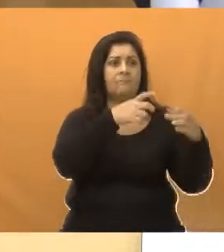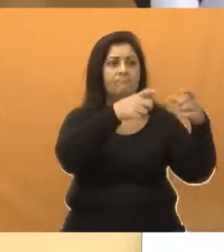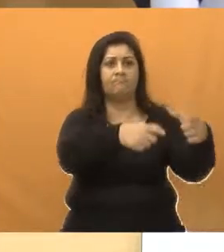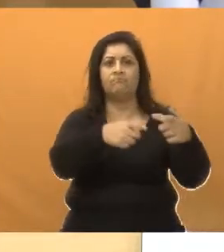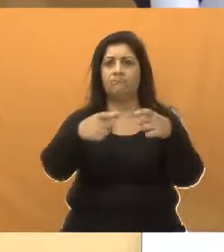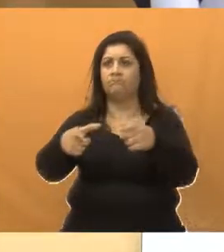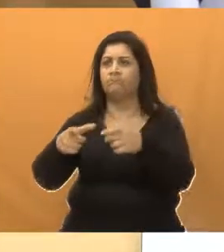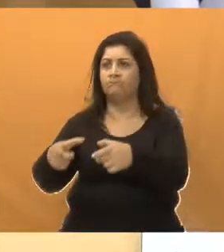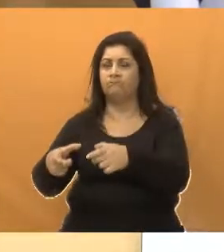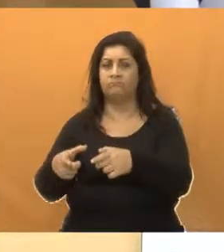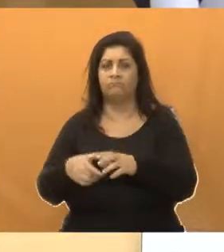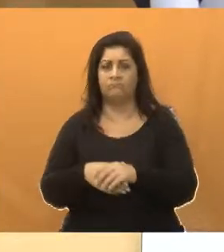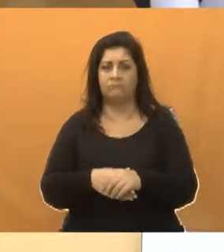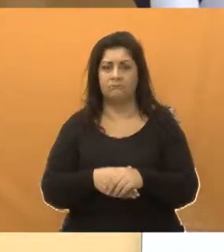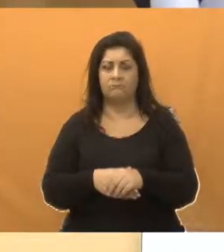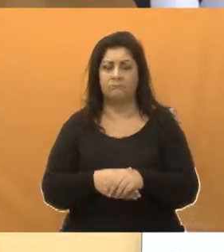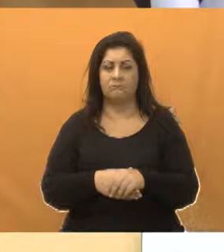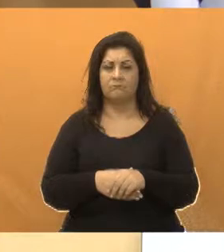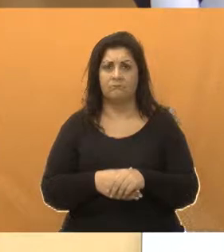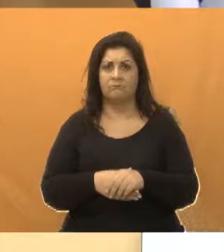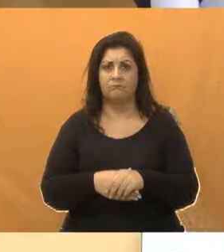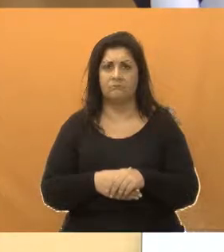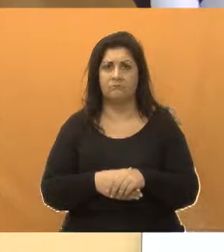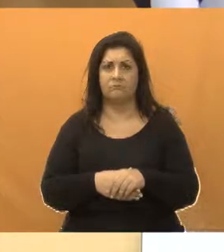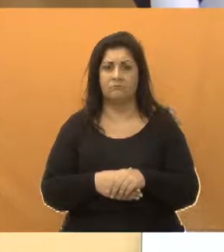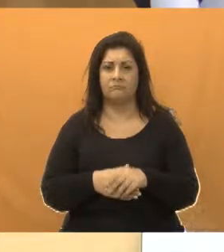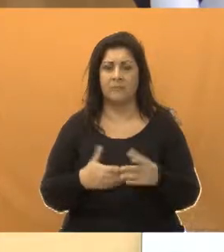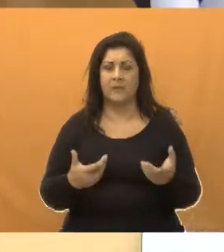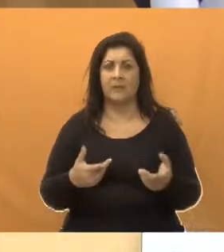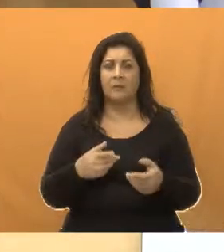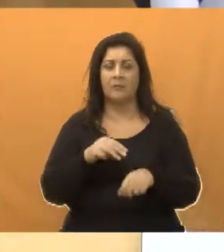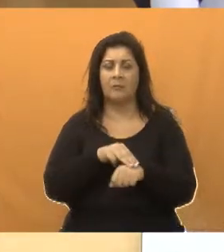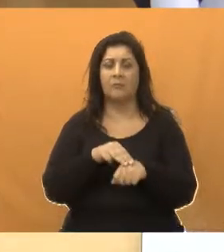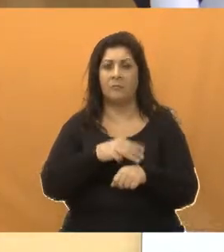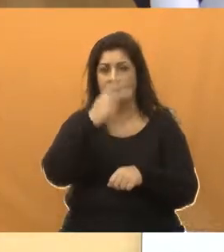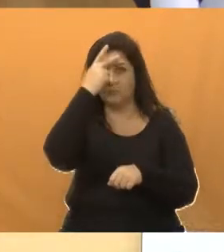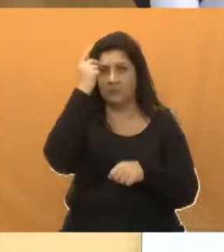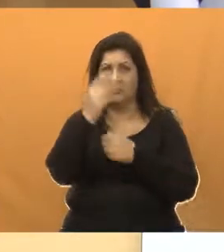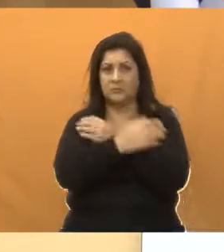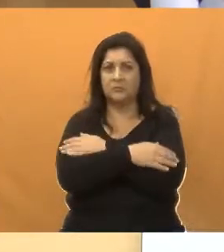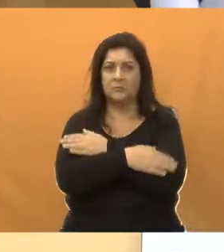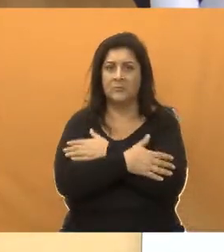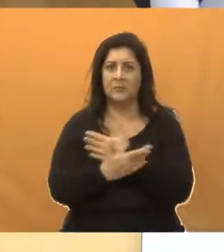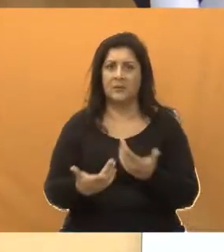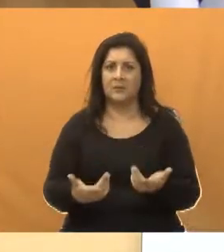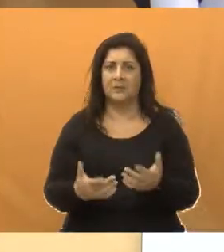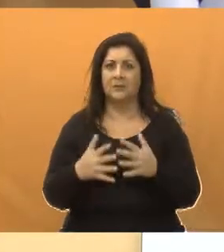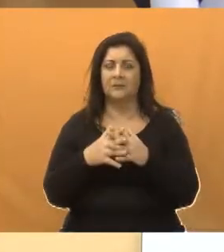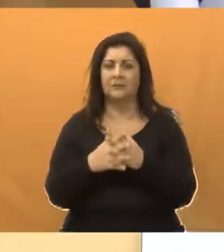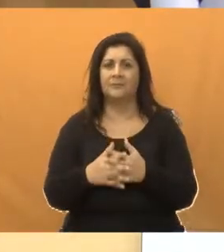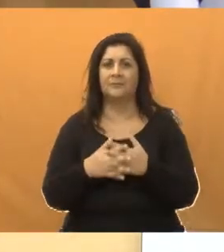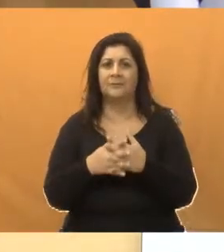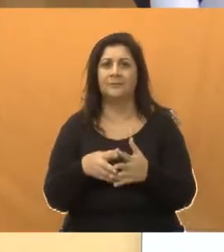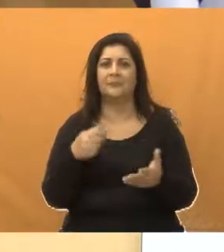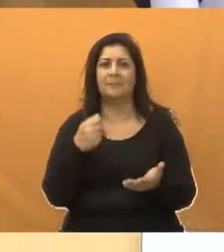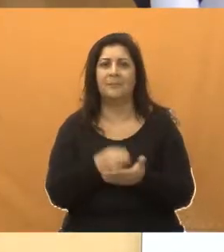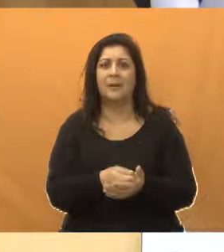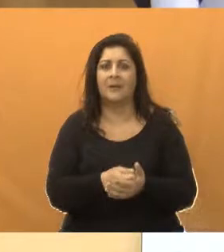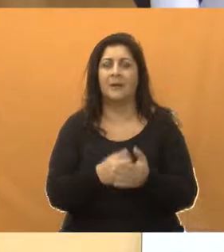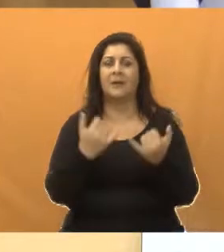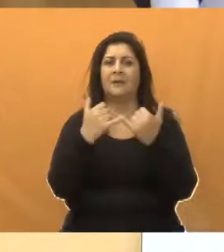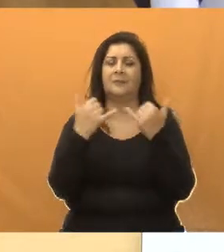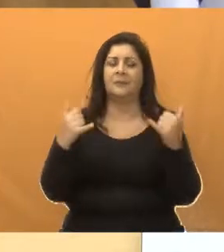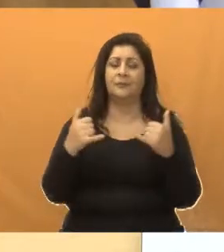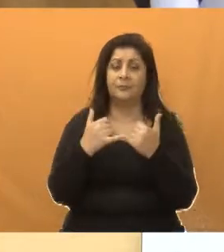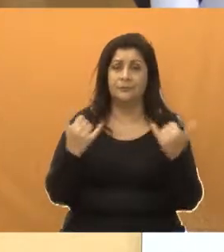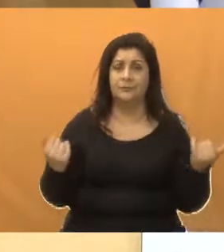com as pessoas, quando a gente conversa com aqueles que estão desempregados, as pessoas estão com dificuldade de pagar a conta de energia,